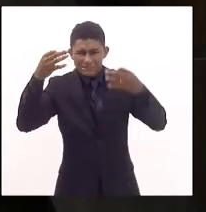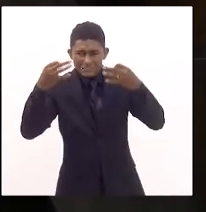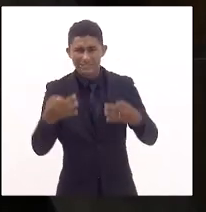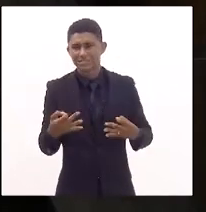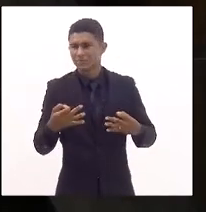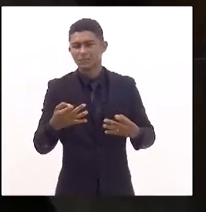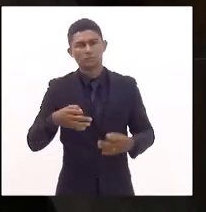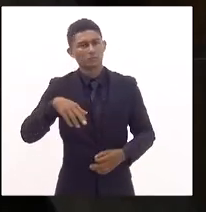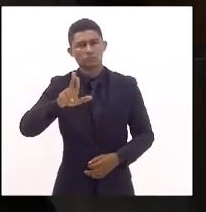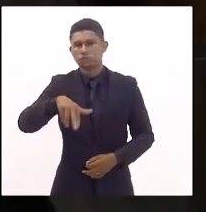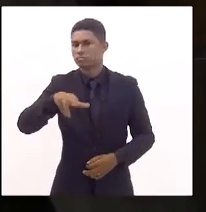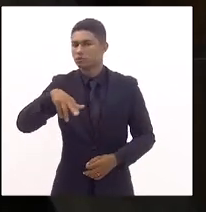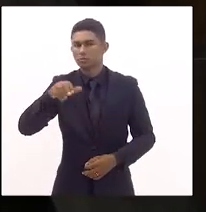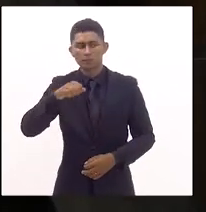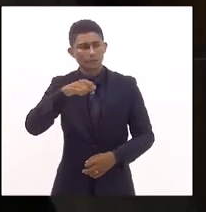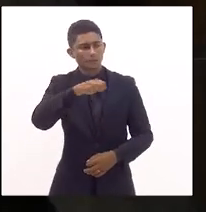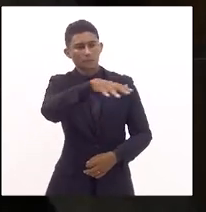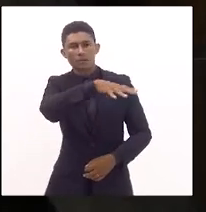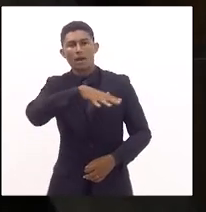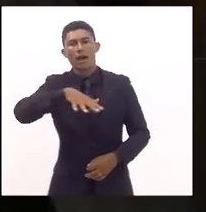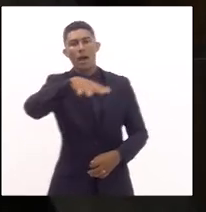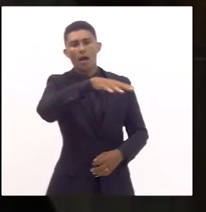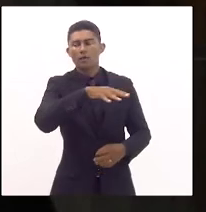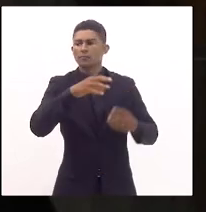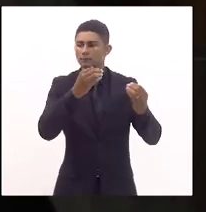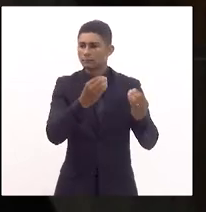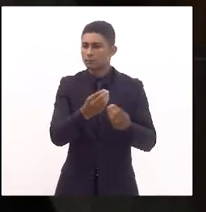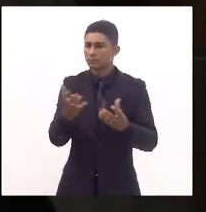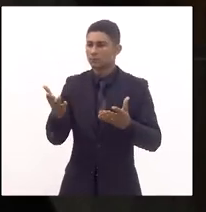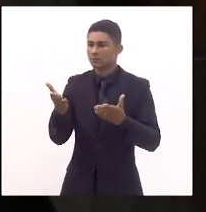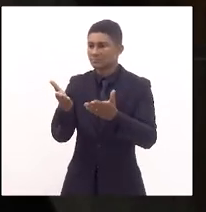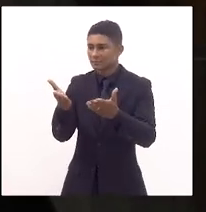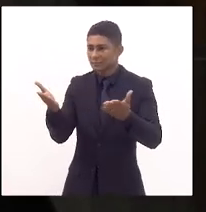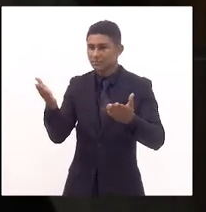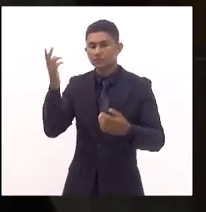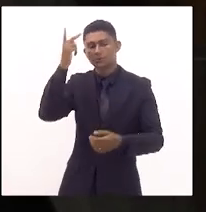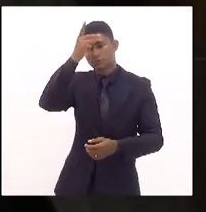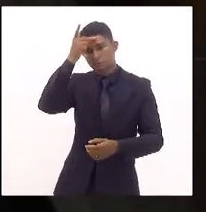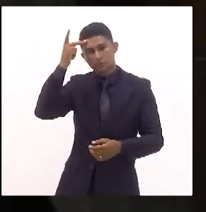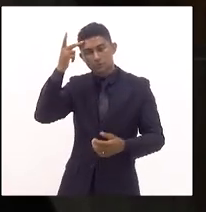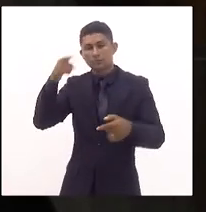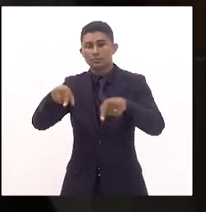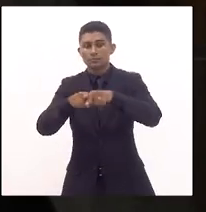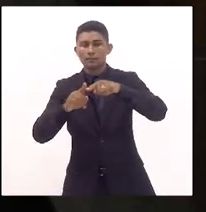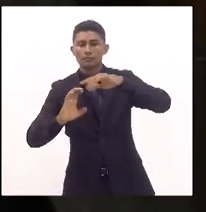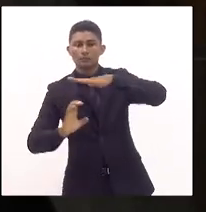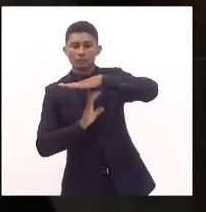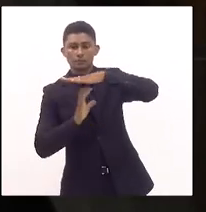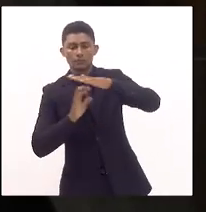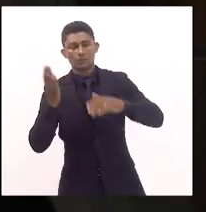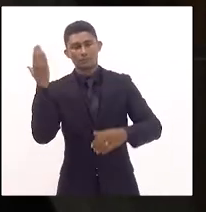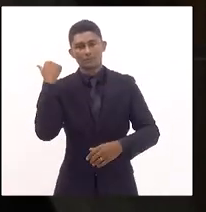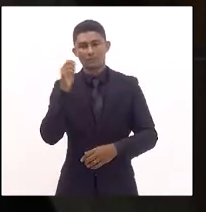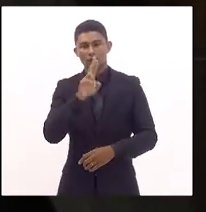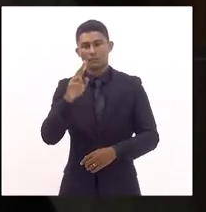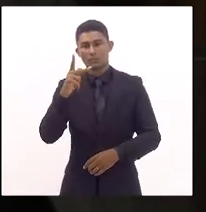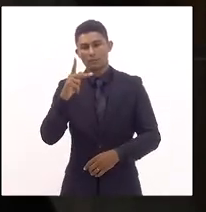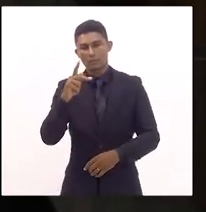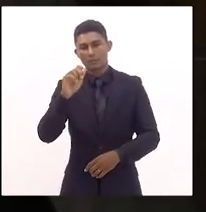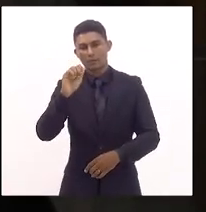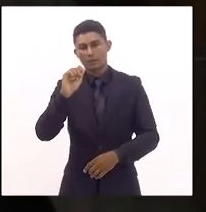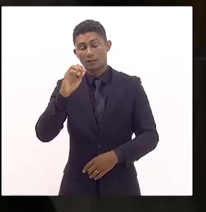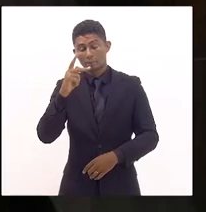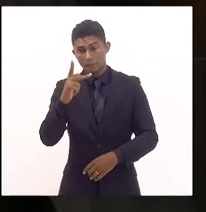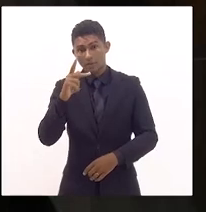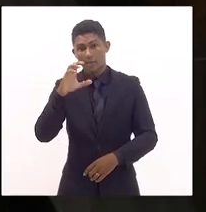que aquela área pudesse ser cedida aos interesses da empresa então chamada TKCSA, que de lá para cá já